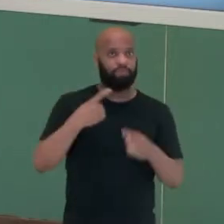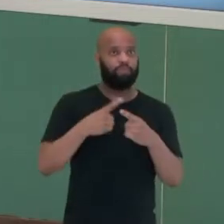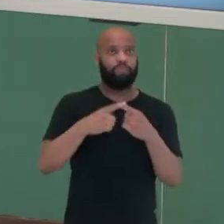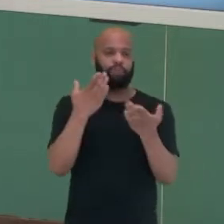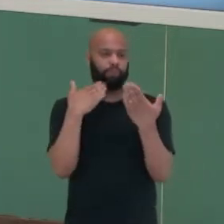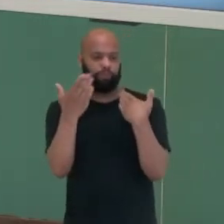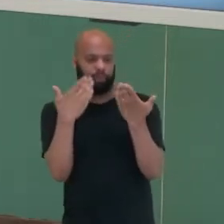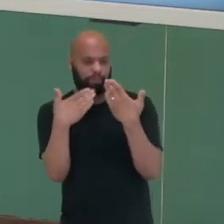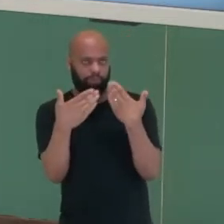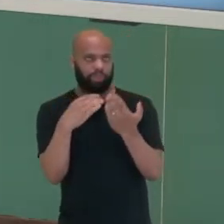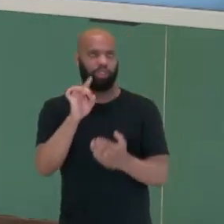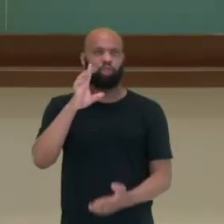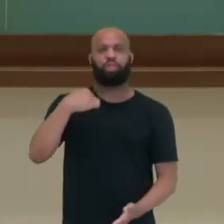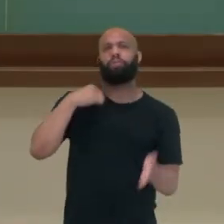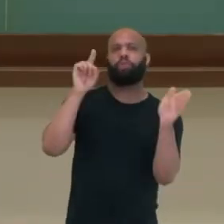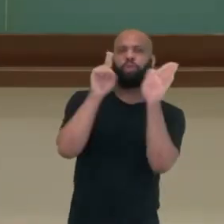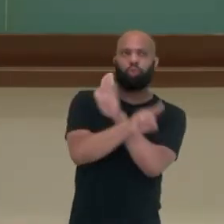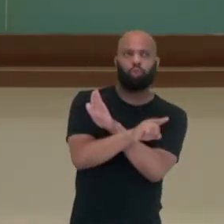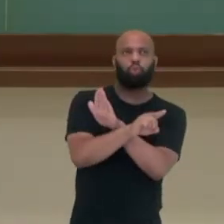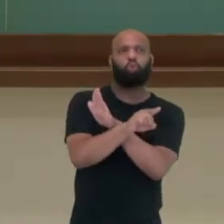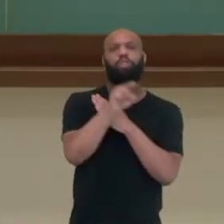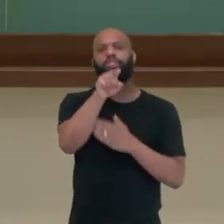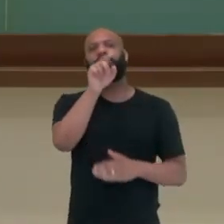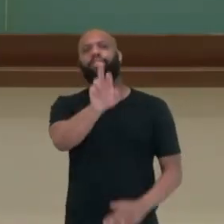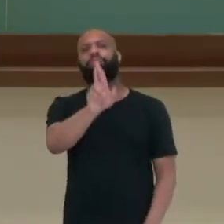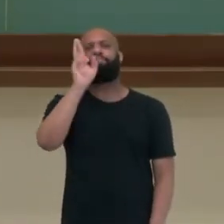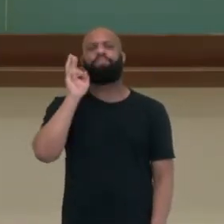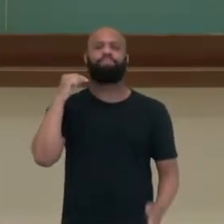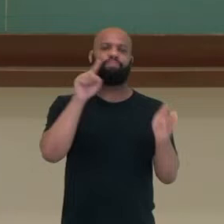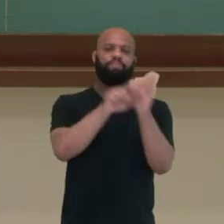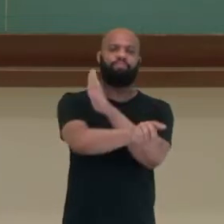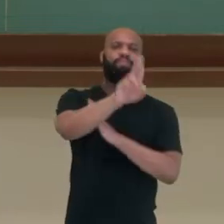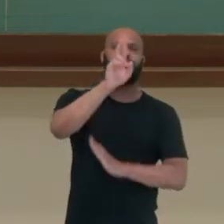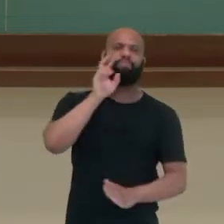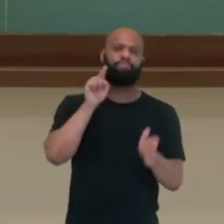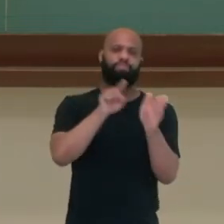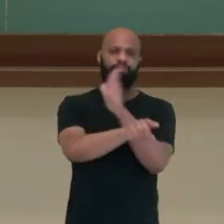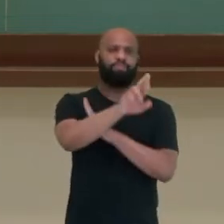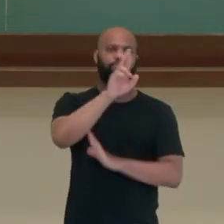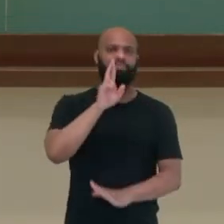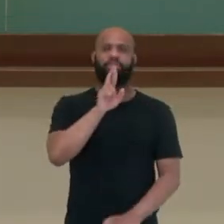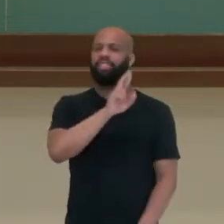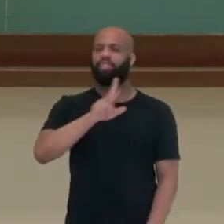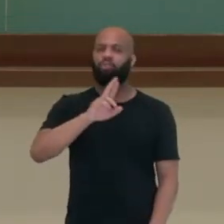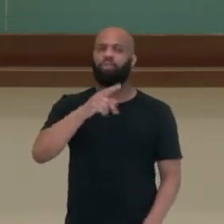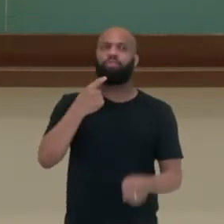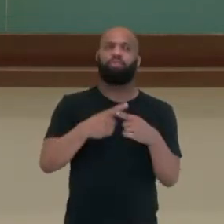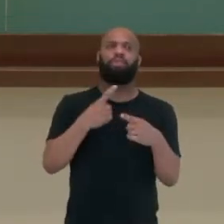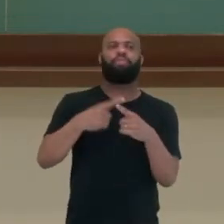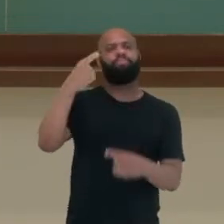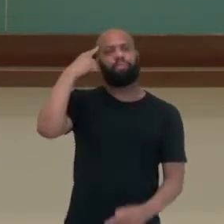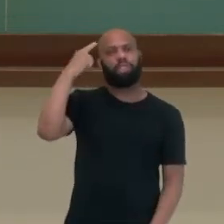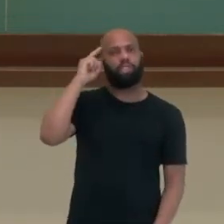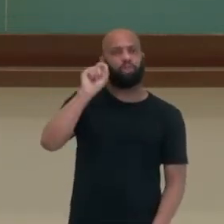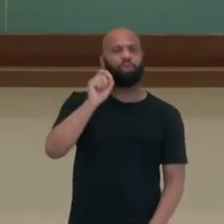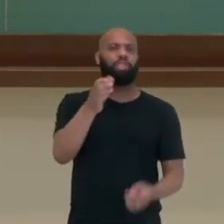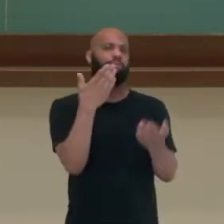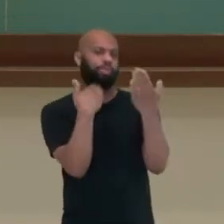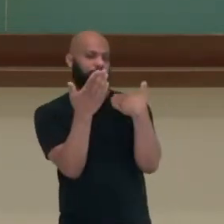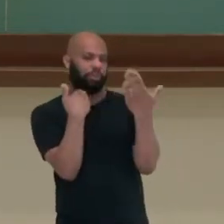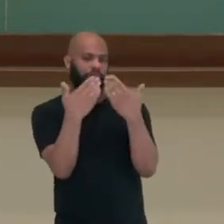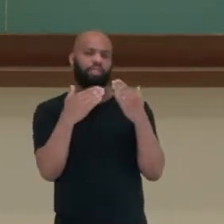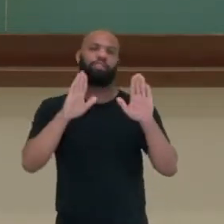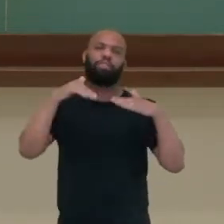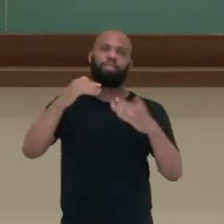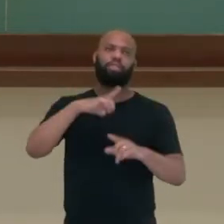bate-papo não é só eu pergunto, você responde. A ideia do bate-papo é conversar, trocar umas ideias.